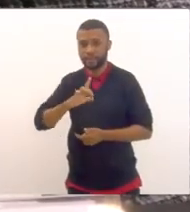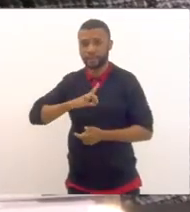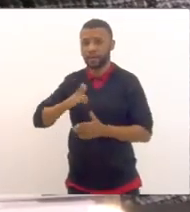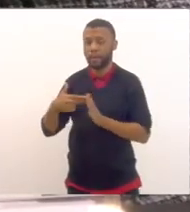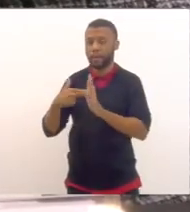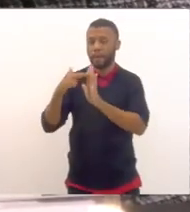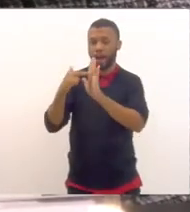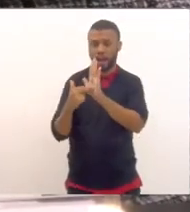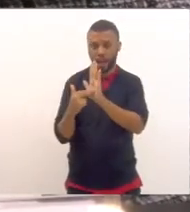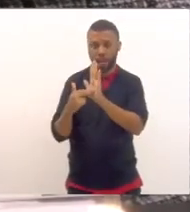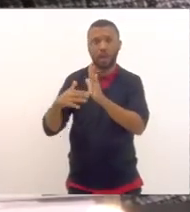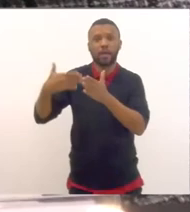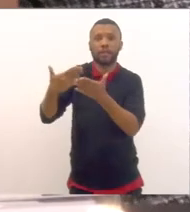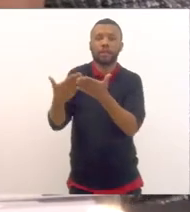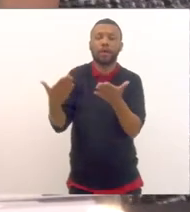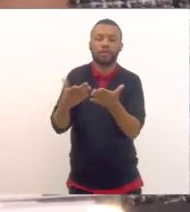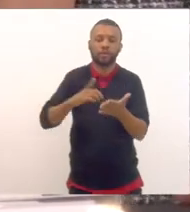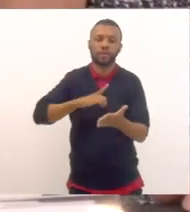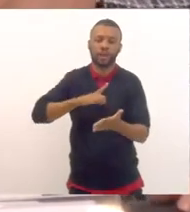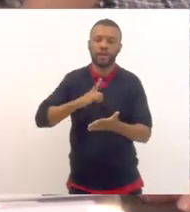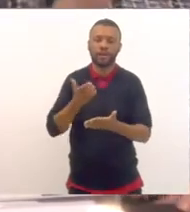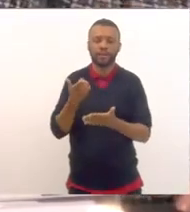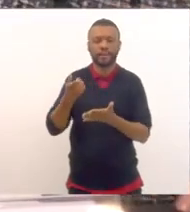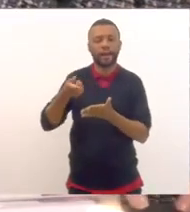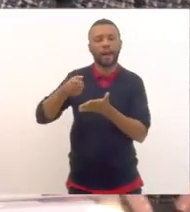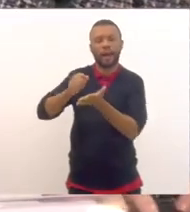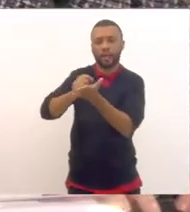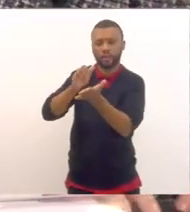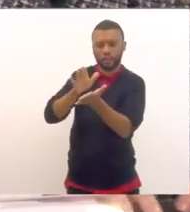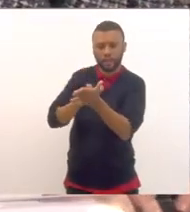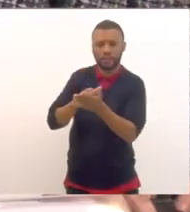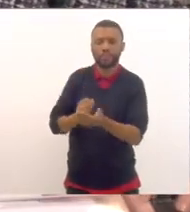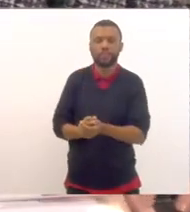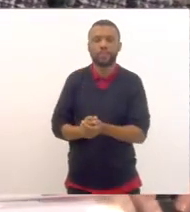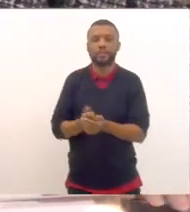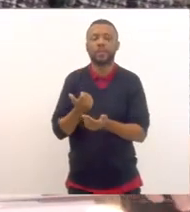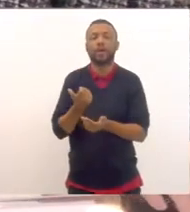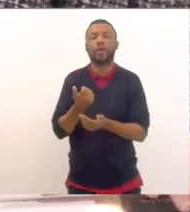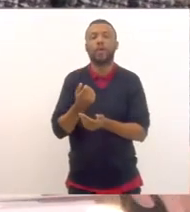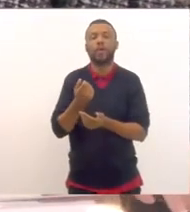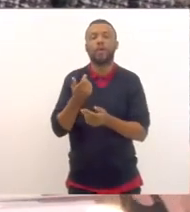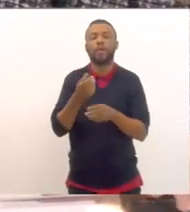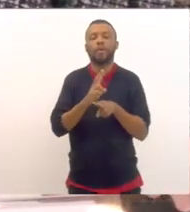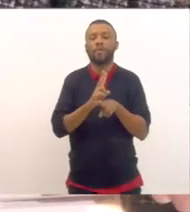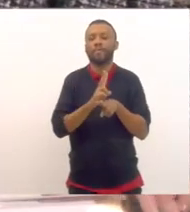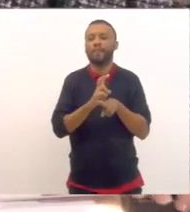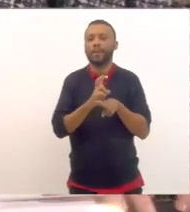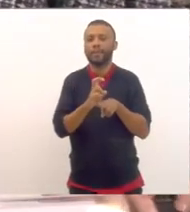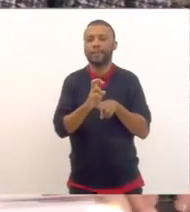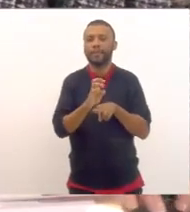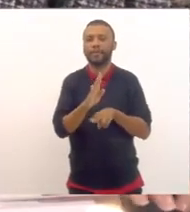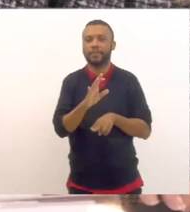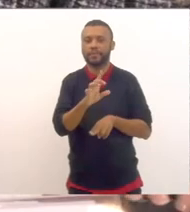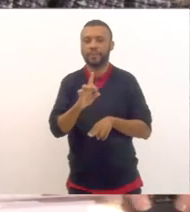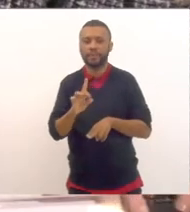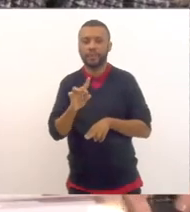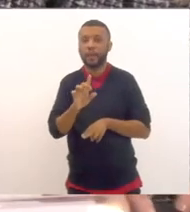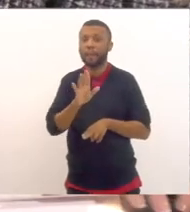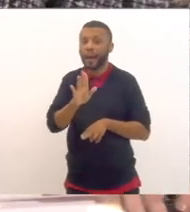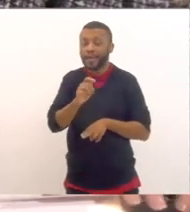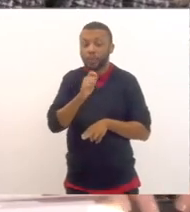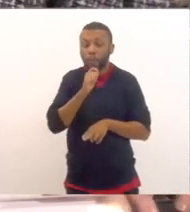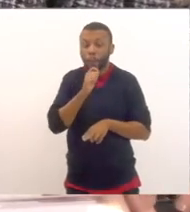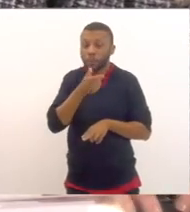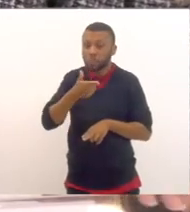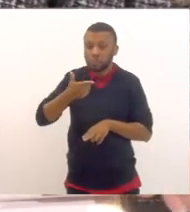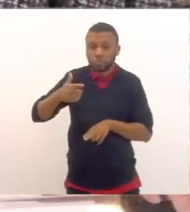quesito e tem ela escrito que é o metrô leve na Baixada É mas não tinha